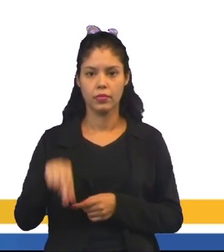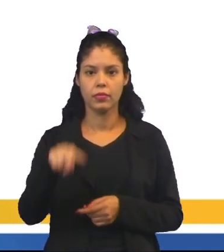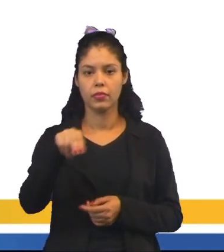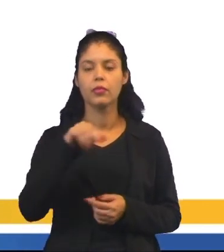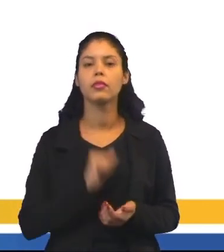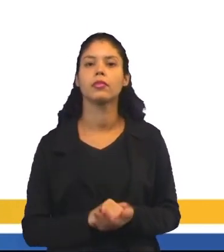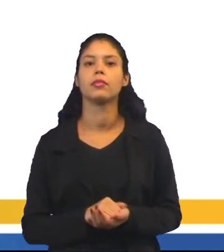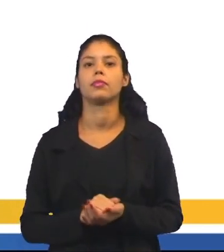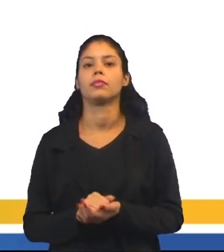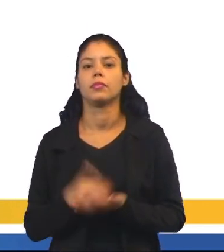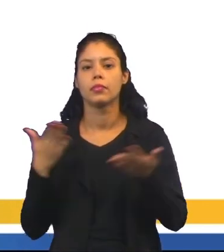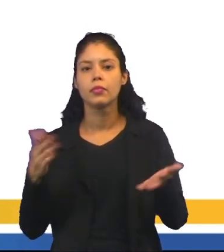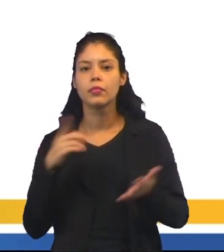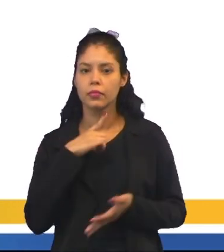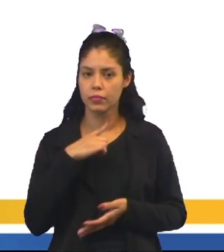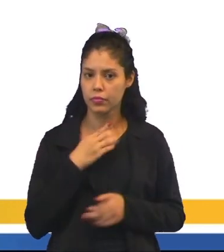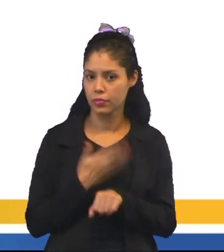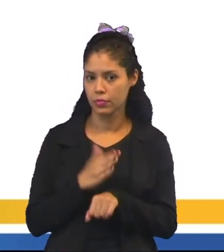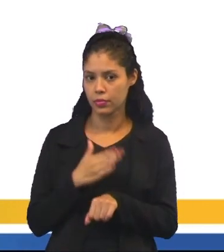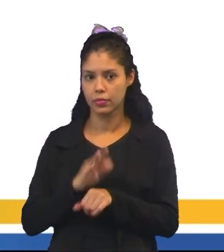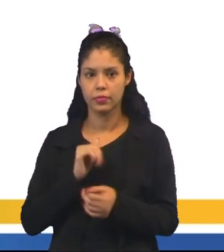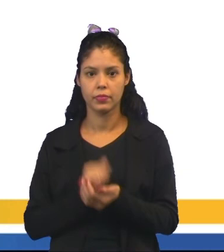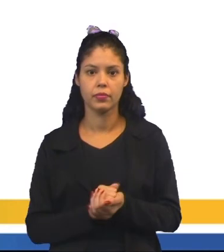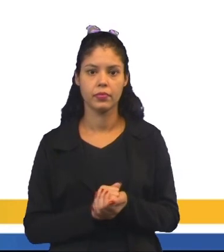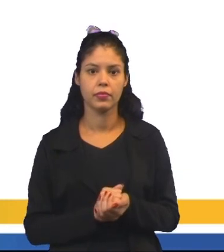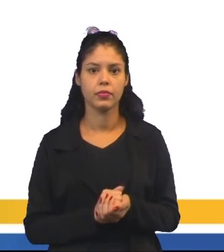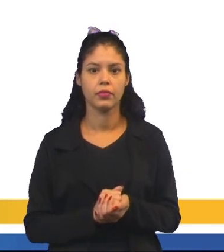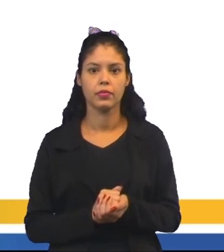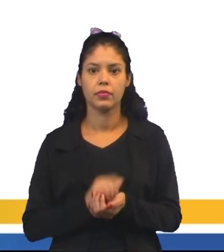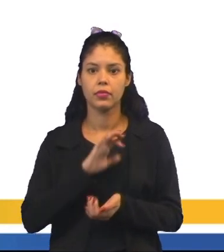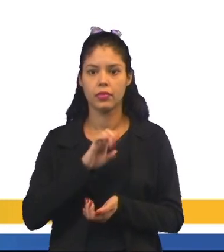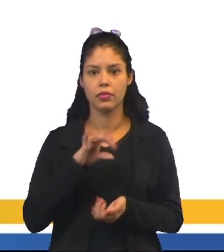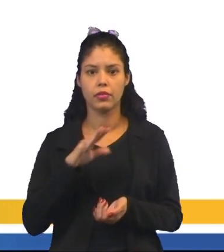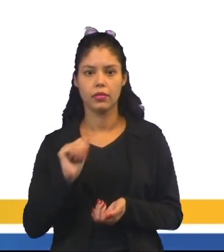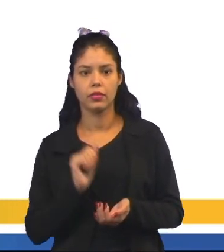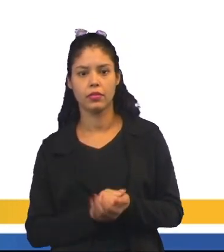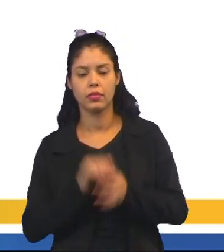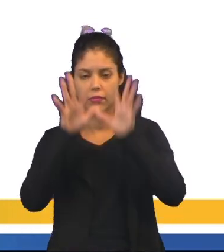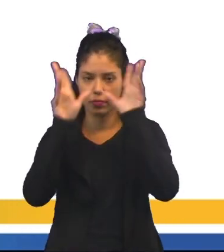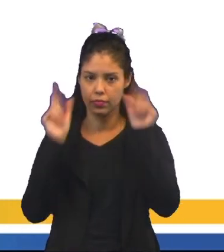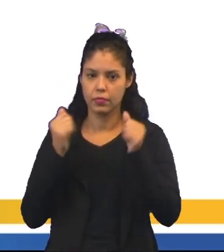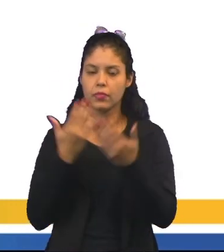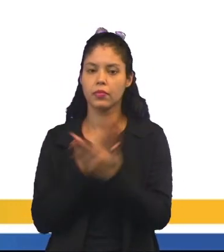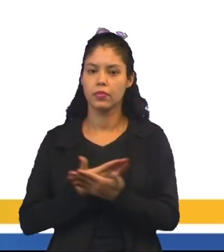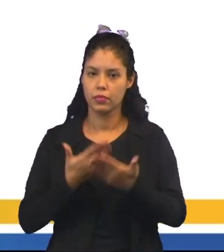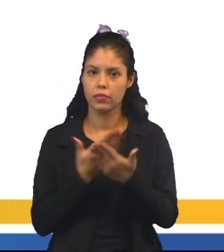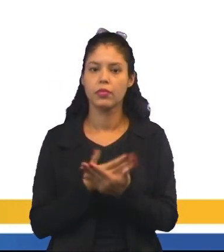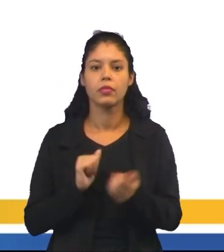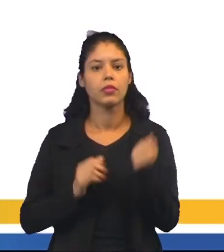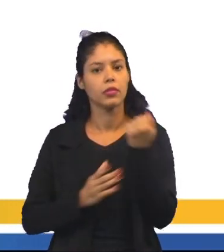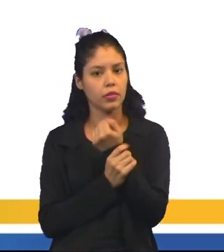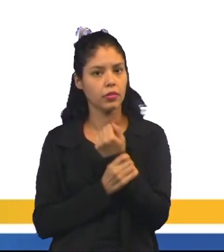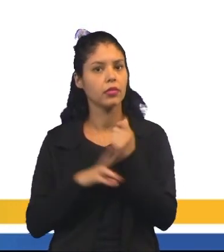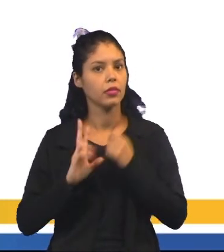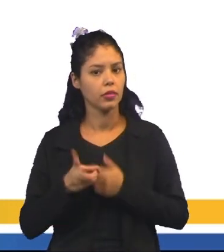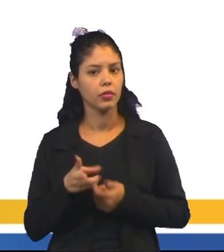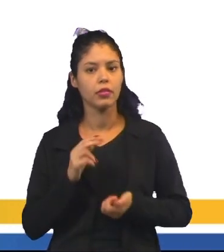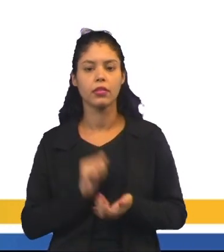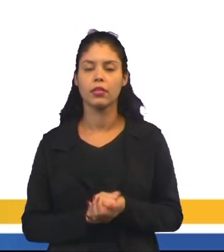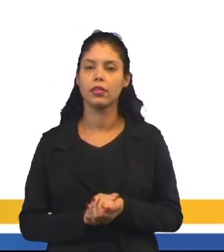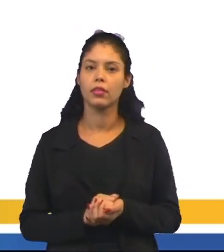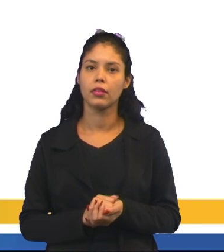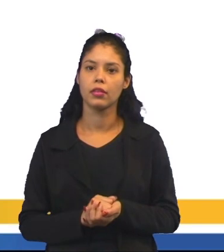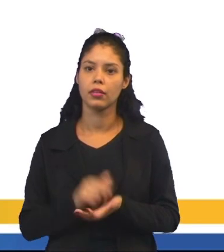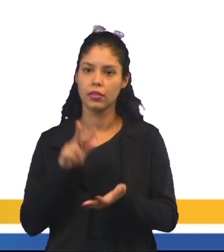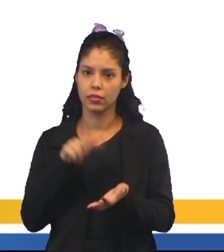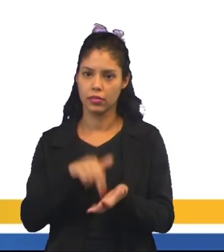degraus. Resiste a sua prática e nos marque nas redes sociais, #EducaçãoFísicaAcre. Lembrando, cuidado, segurança sempre. Então,